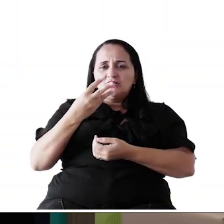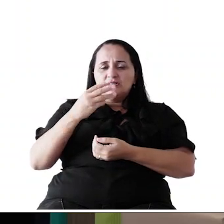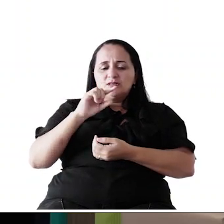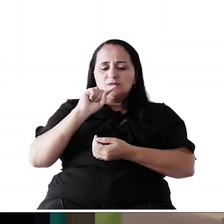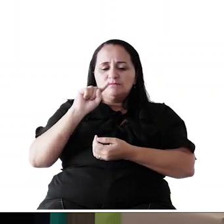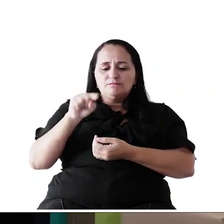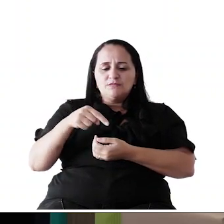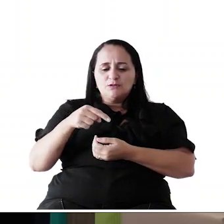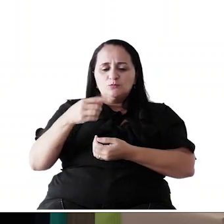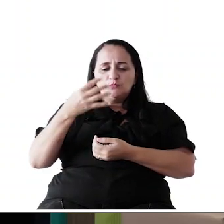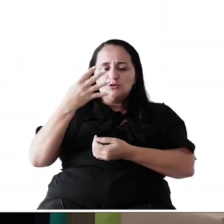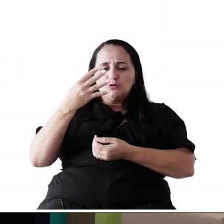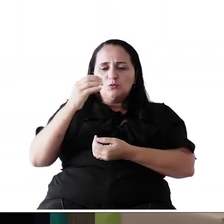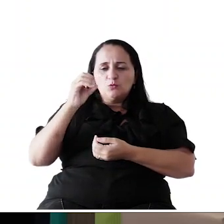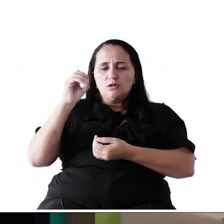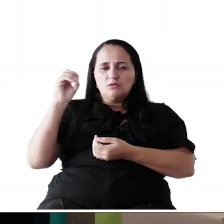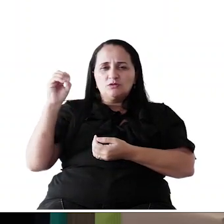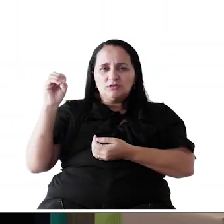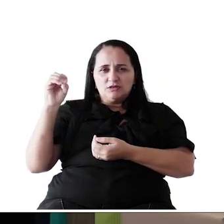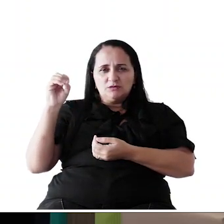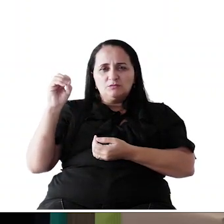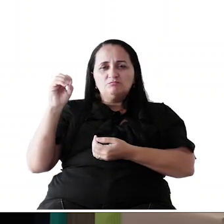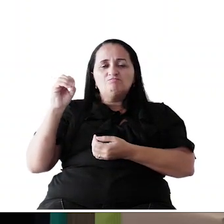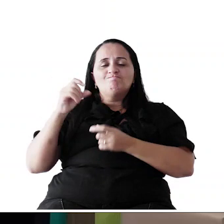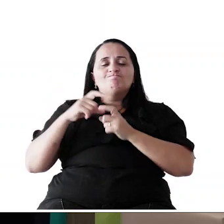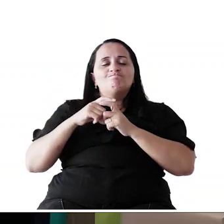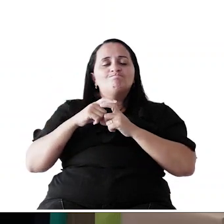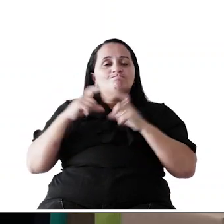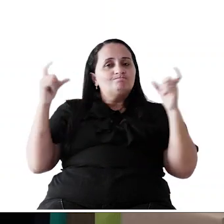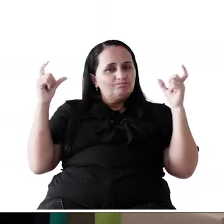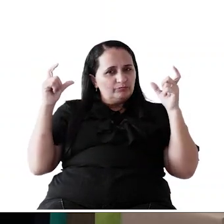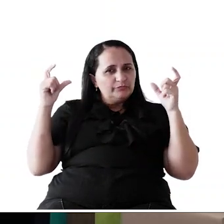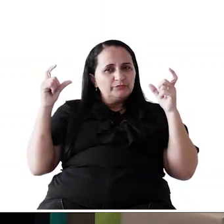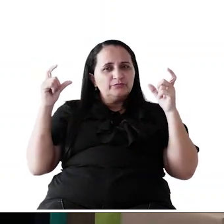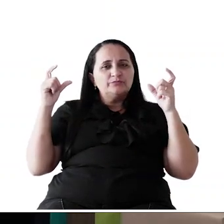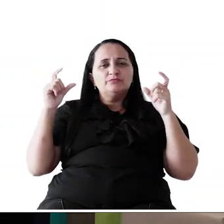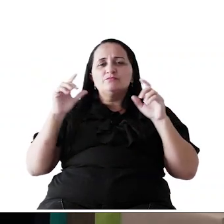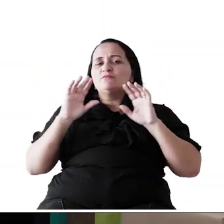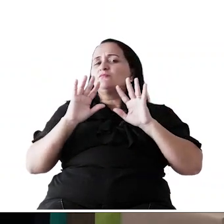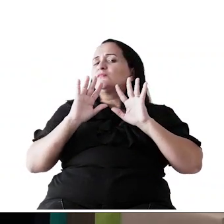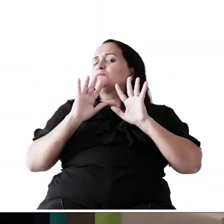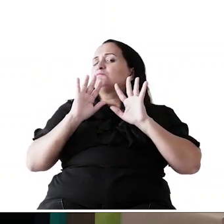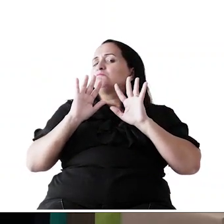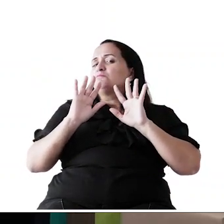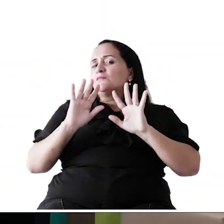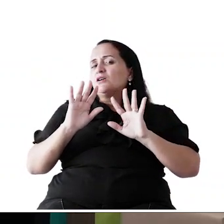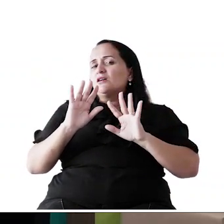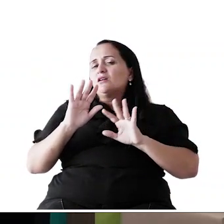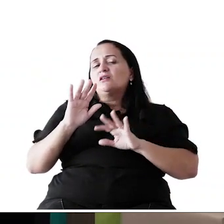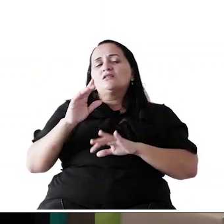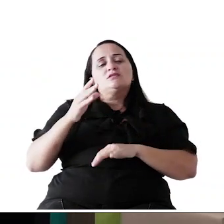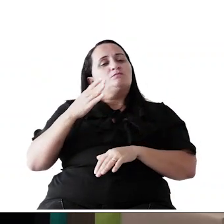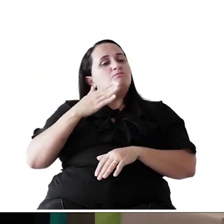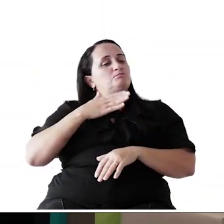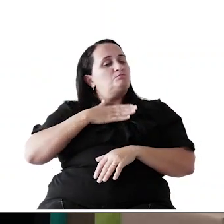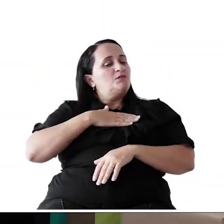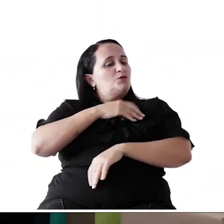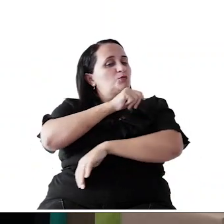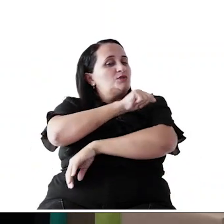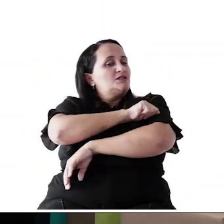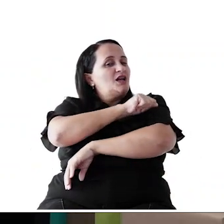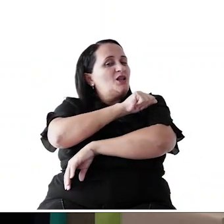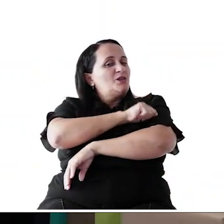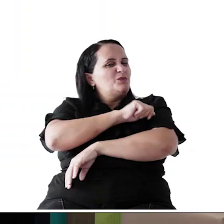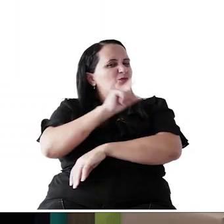13.400 estudantes. É um número bastante alto, mas eu sei que os alunos da Pro Teresa não vão entrar